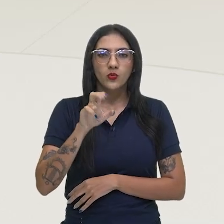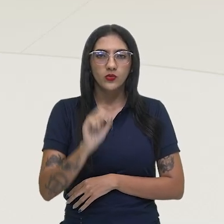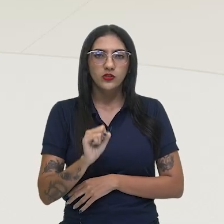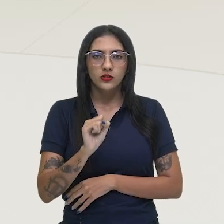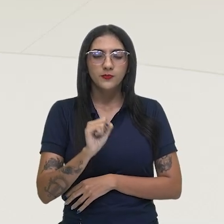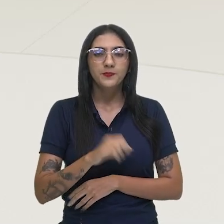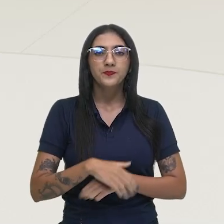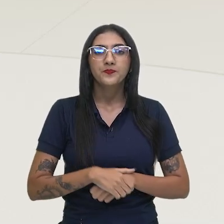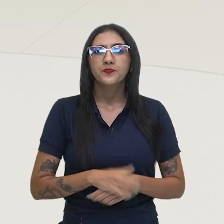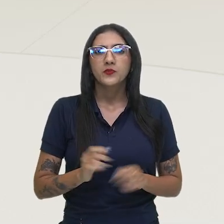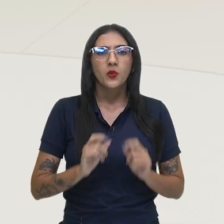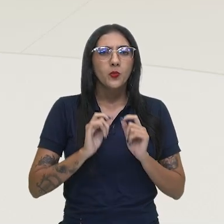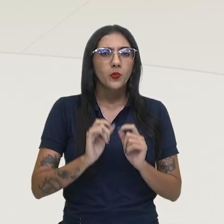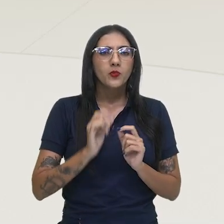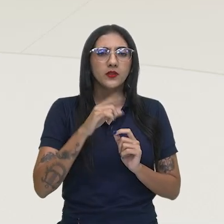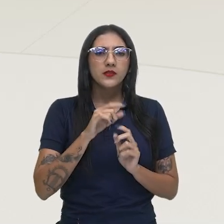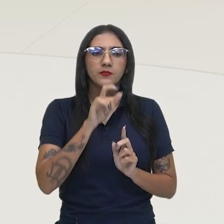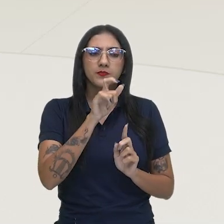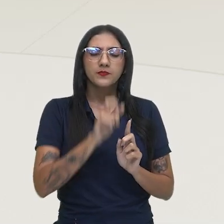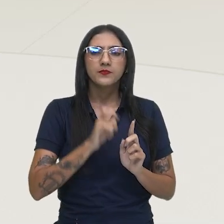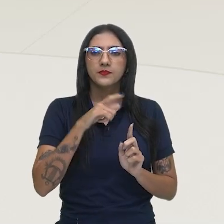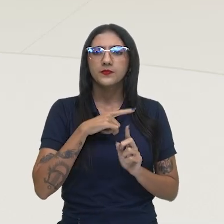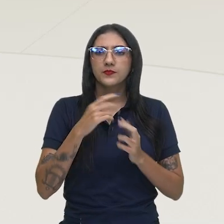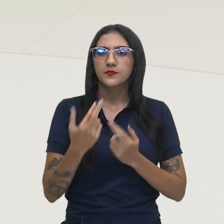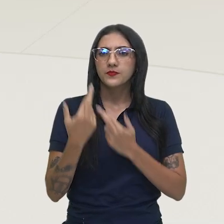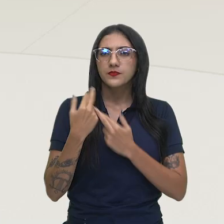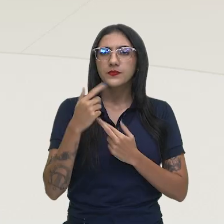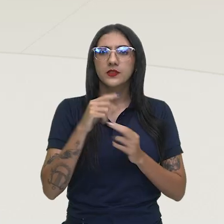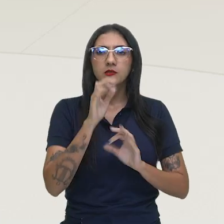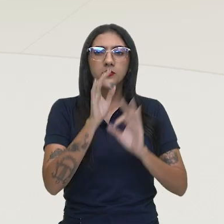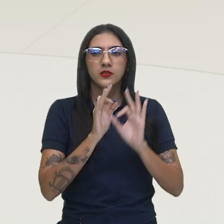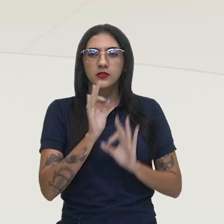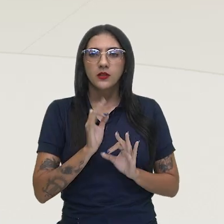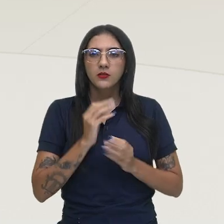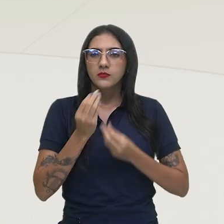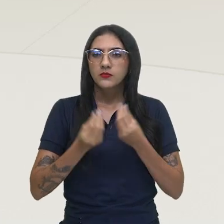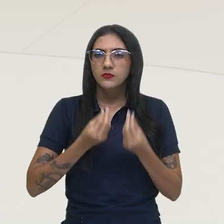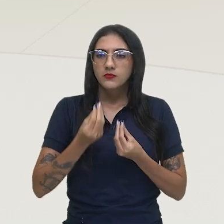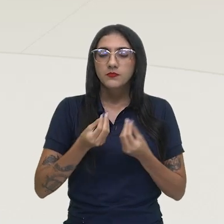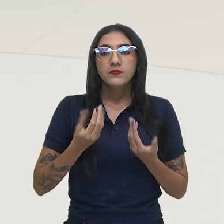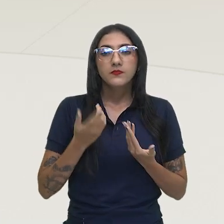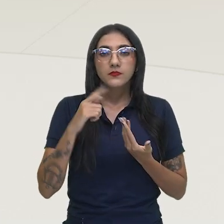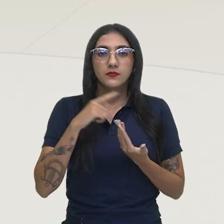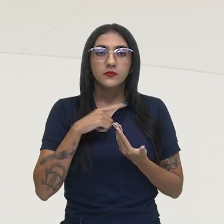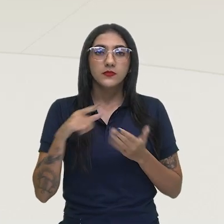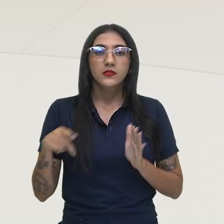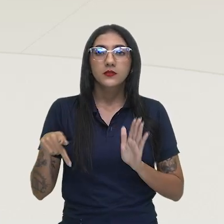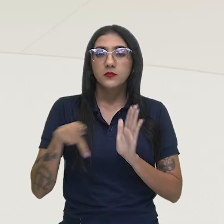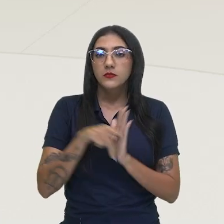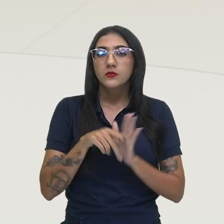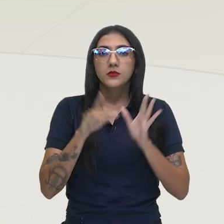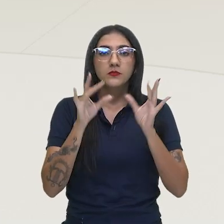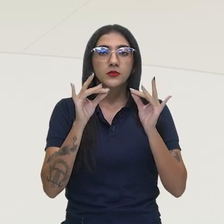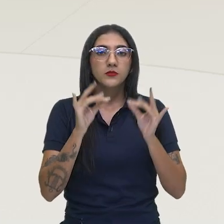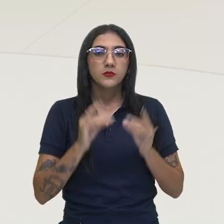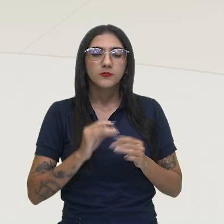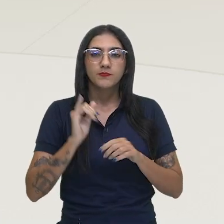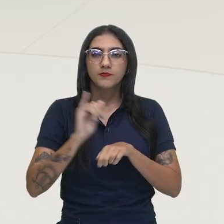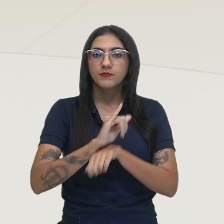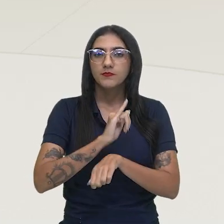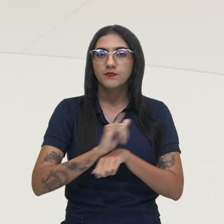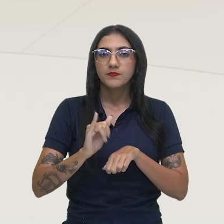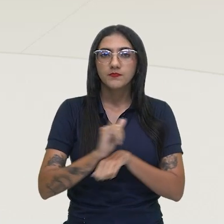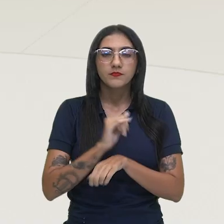né? O que o Linus Pauling, esse diagrama de Linus Pauling faz? Esse diagrama nada mais é do que um método